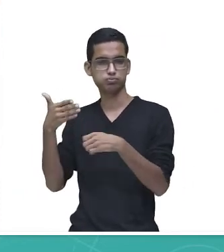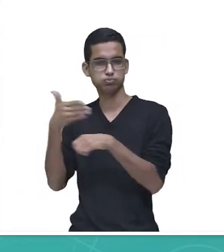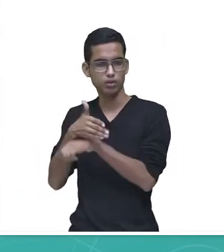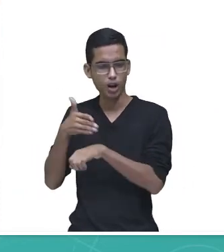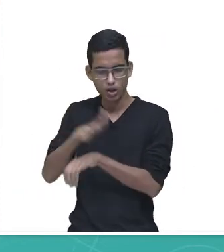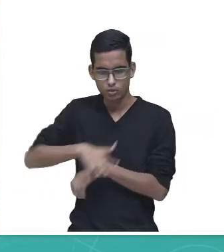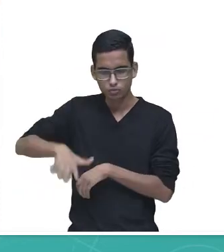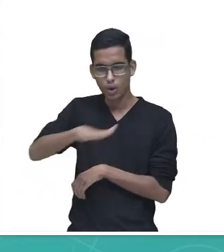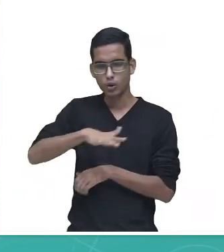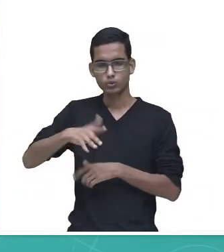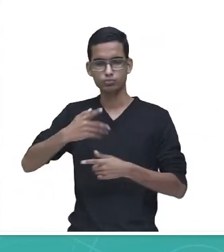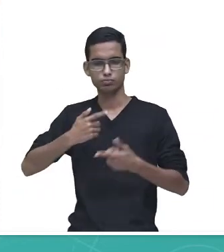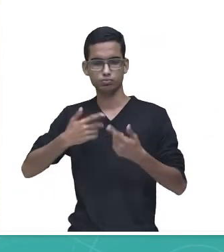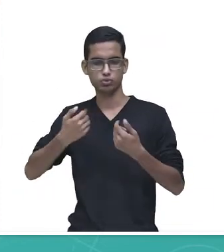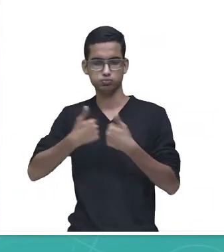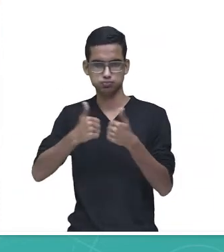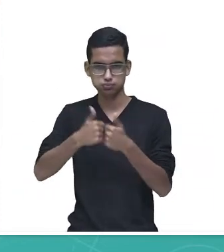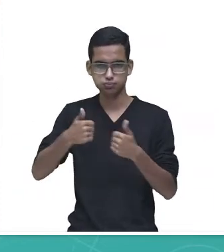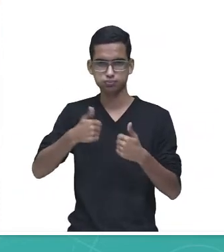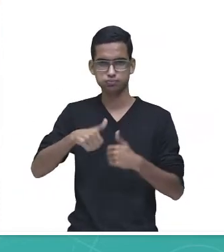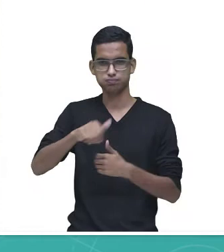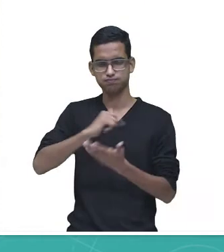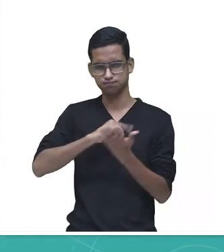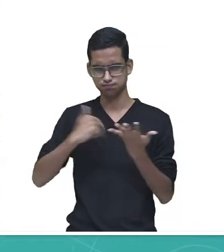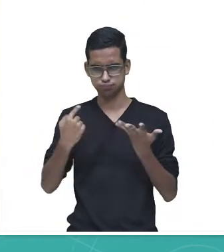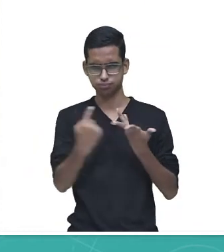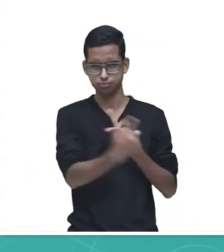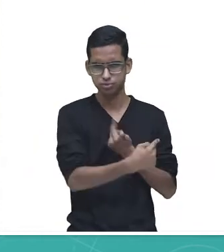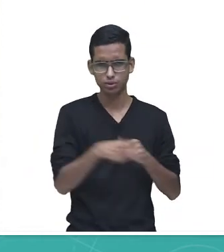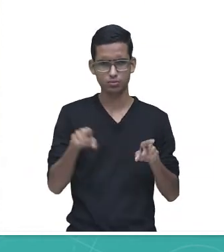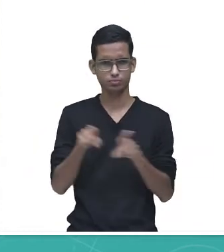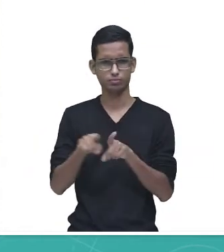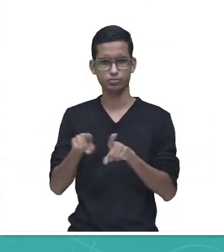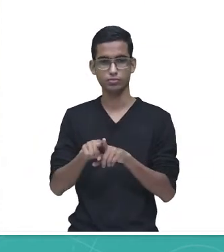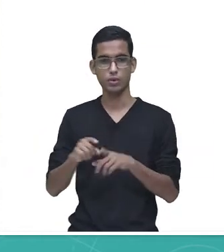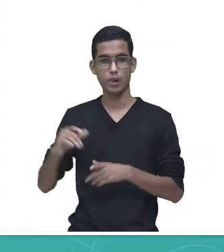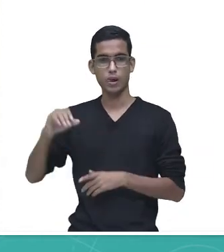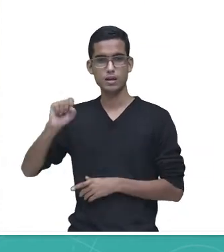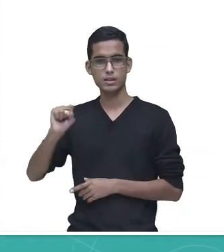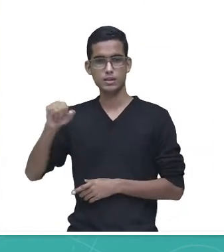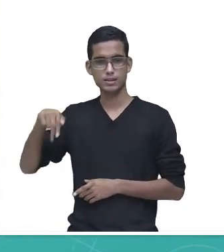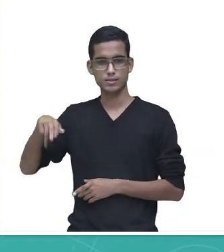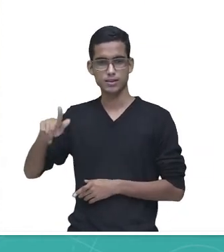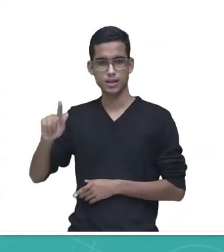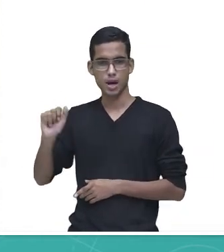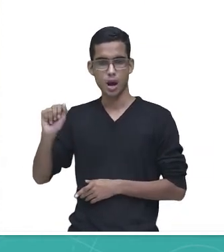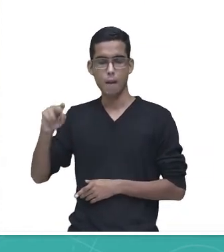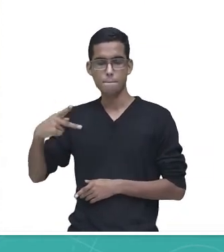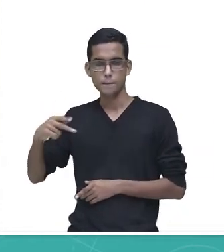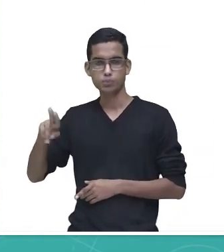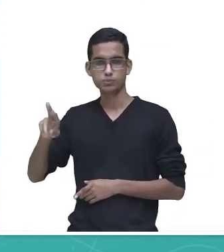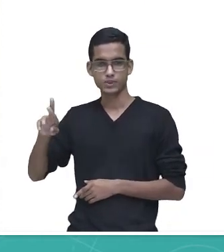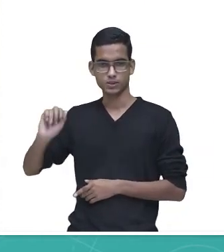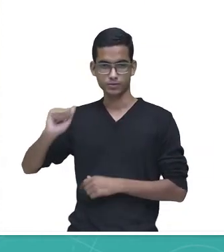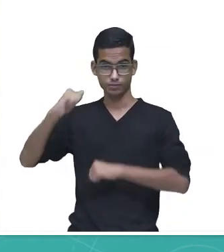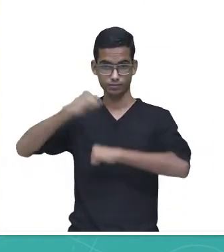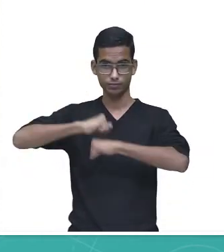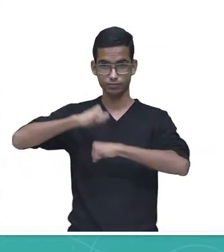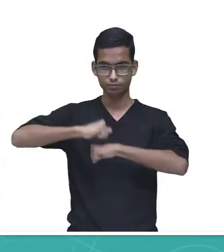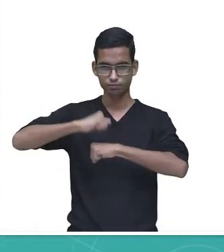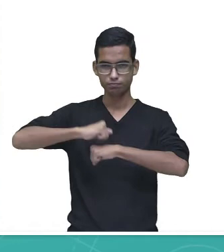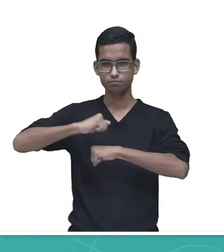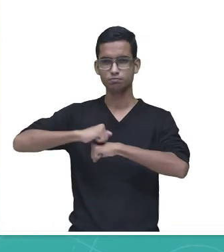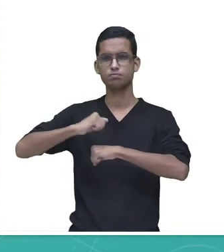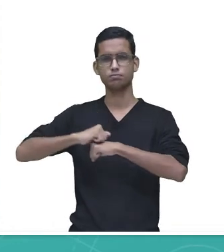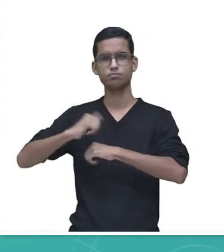saúde, educação, cultura. Singapura também muito desenvolvido, principalmente na área tecnológica. Mas observa outros países